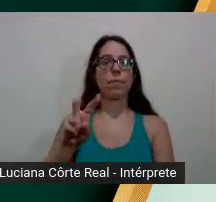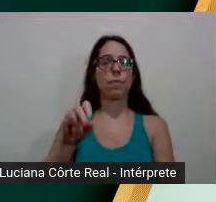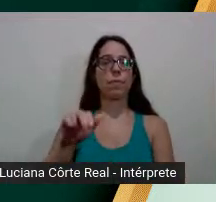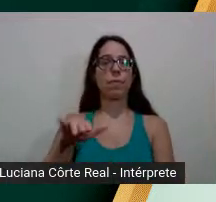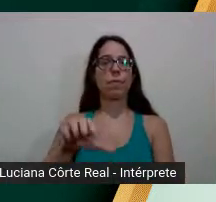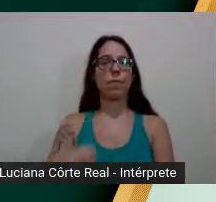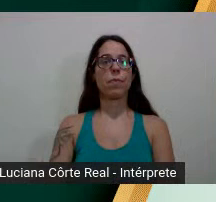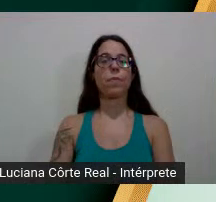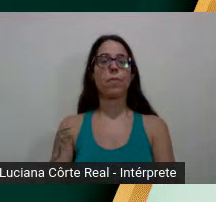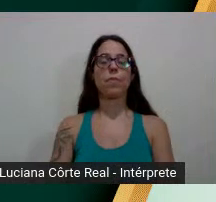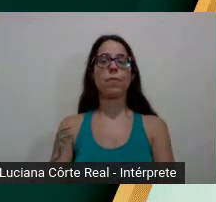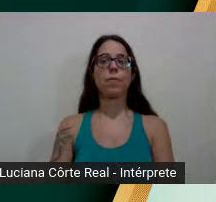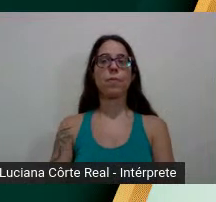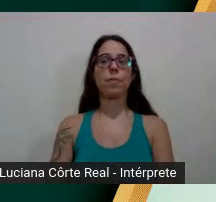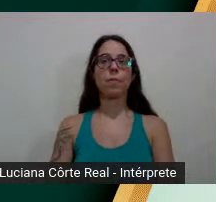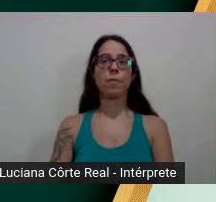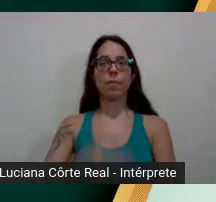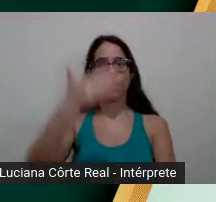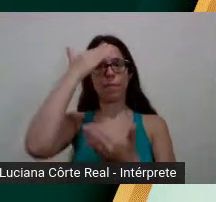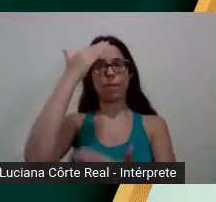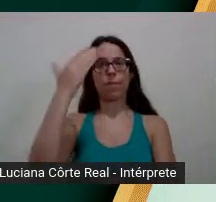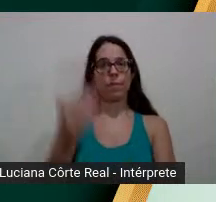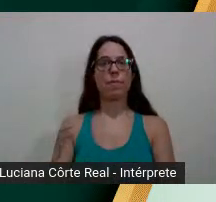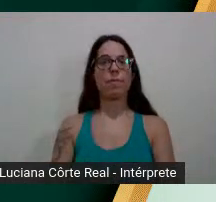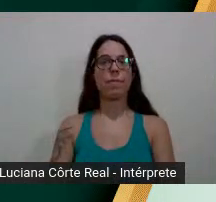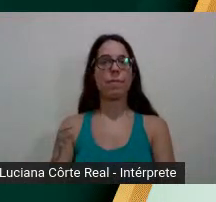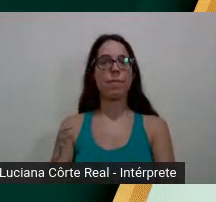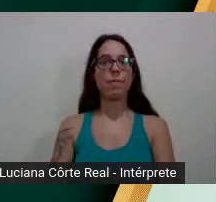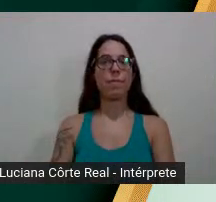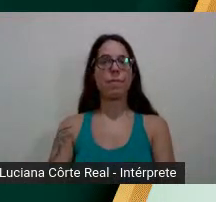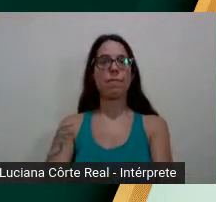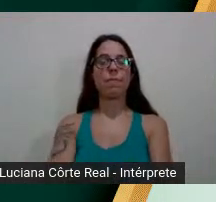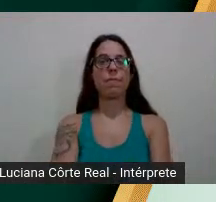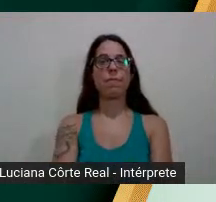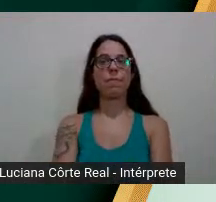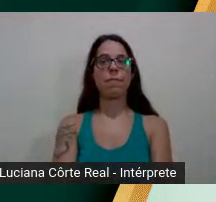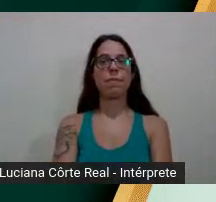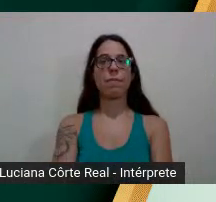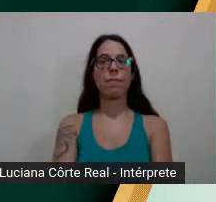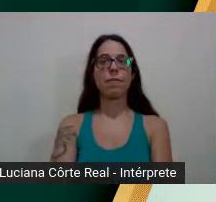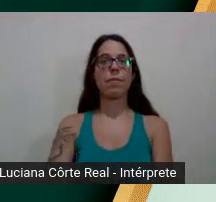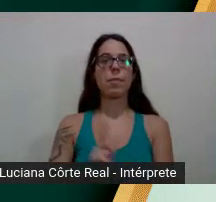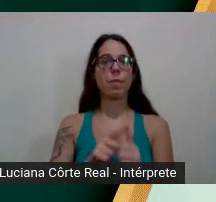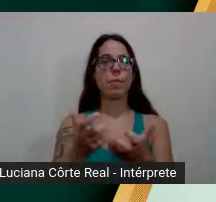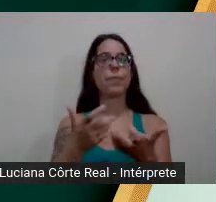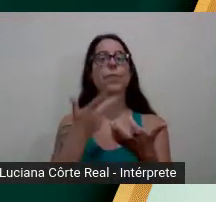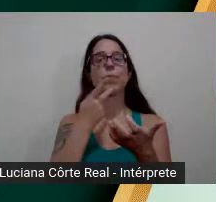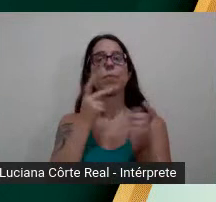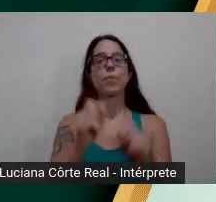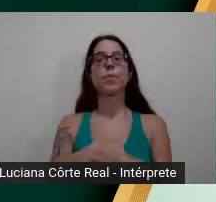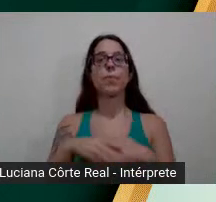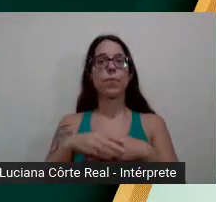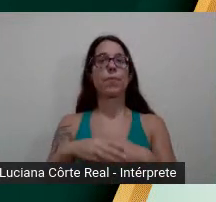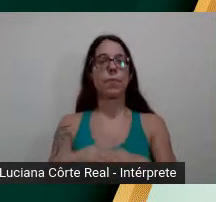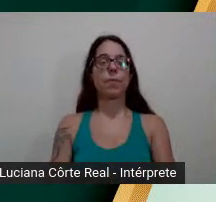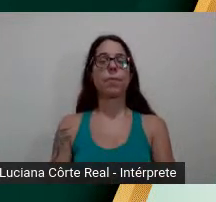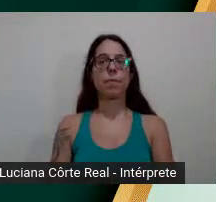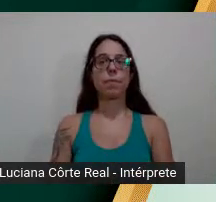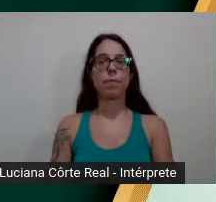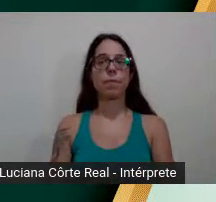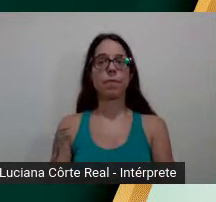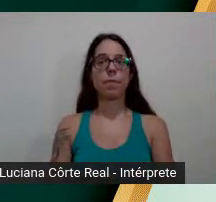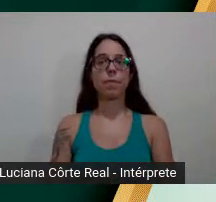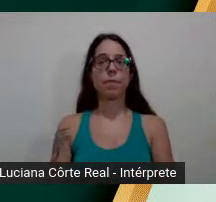Querol. Obrigado, Denise. Bom, em primeiro lugar, queria cumprimentar